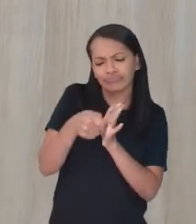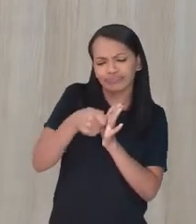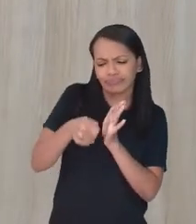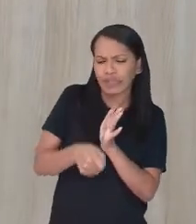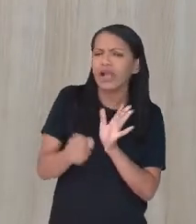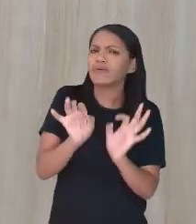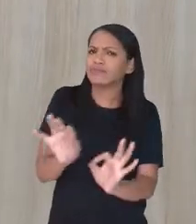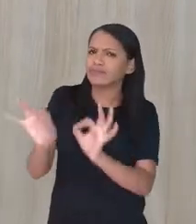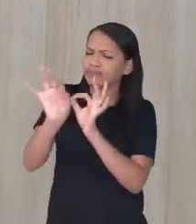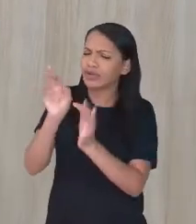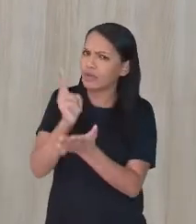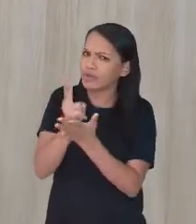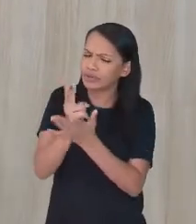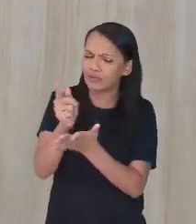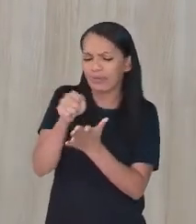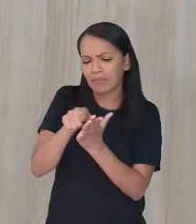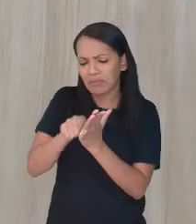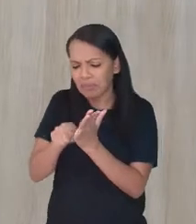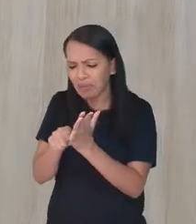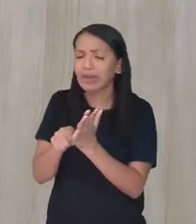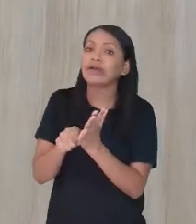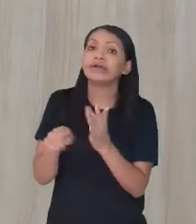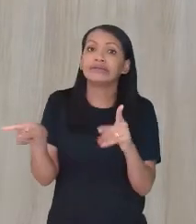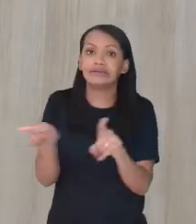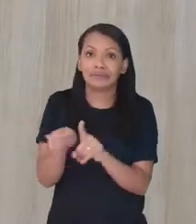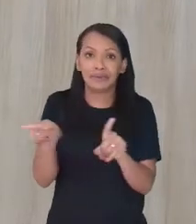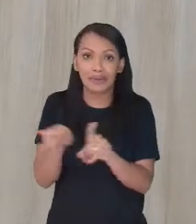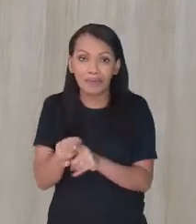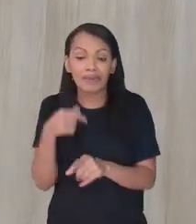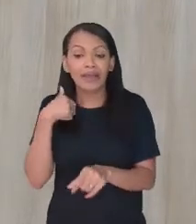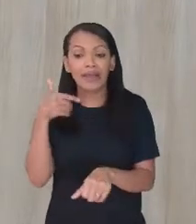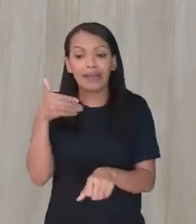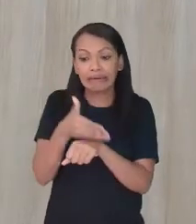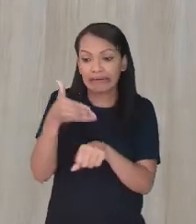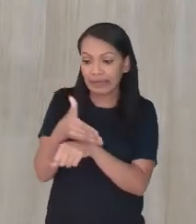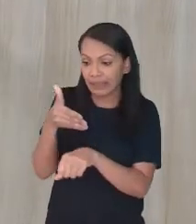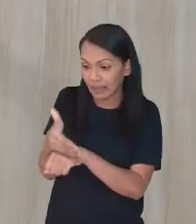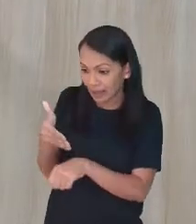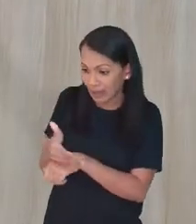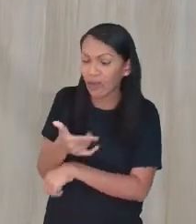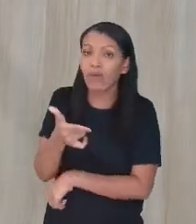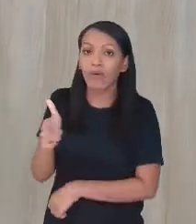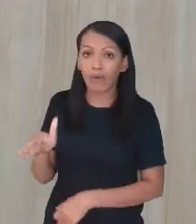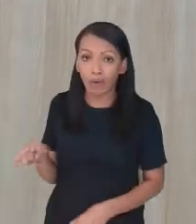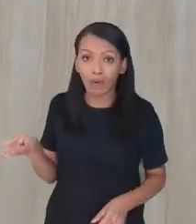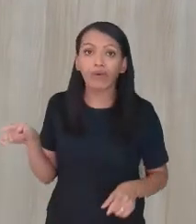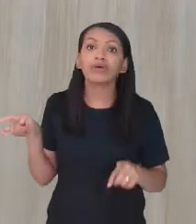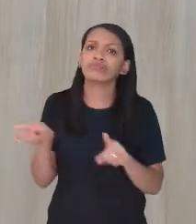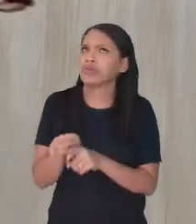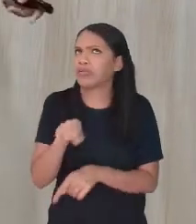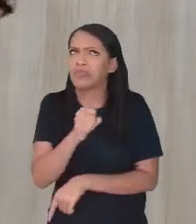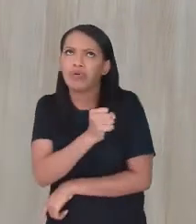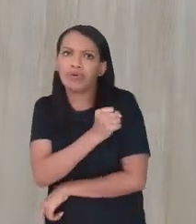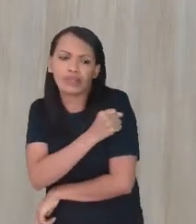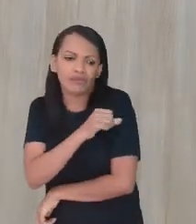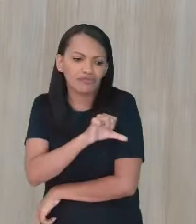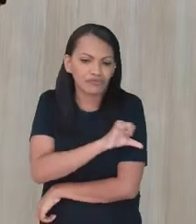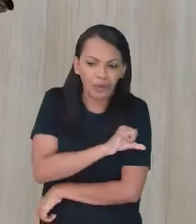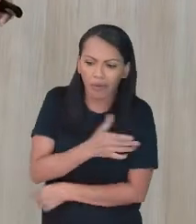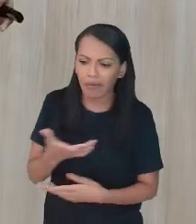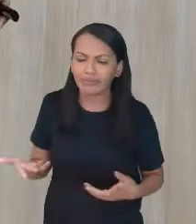anotações, fazer alguma revisão e também acessar a playlist de outras turmas, né? Como eu sempre falo para